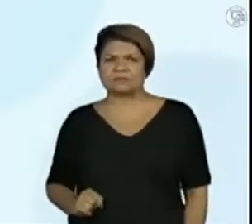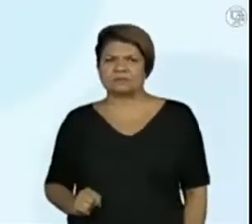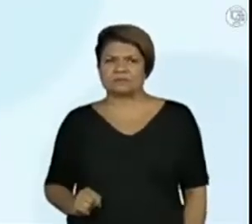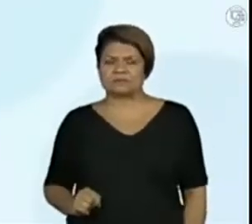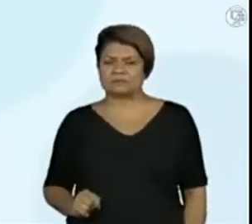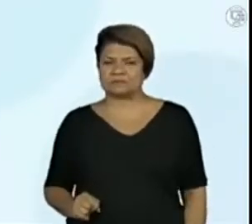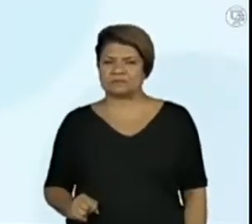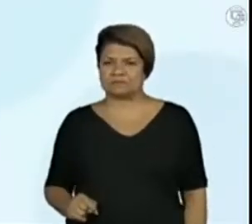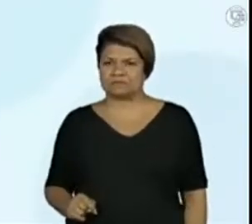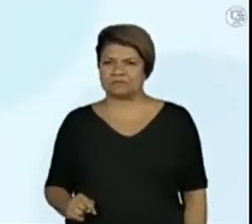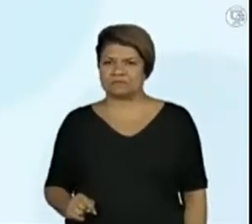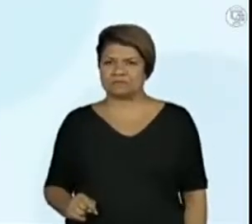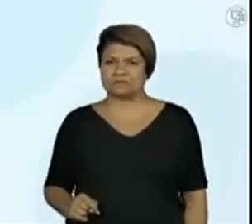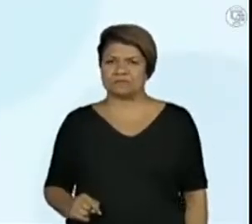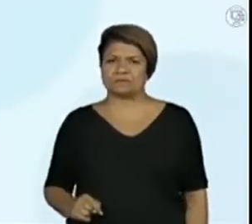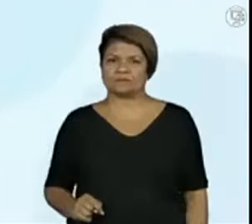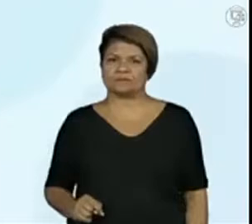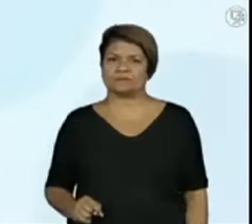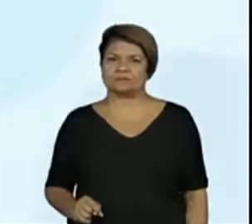aqui